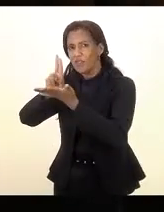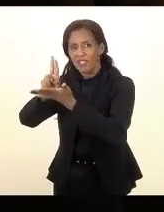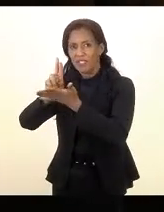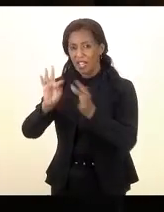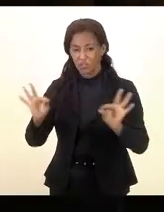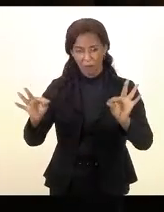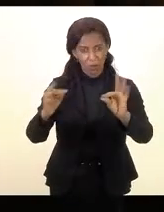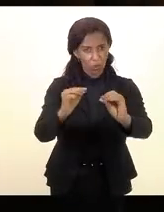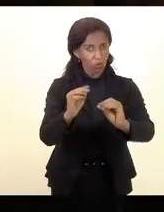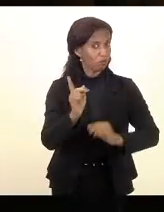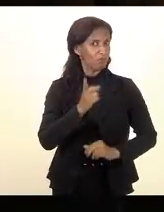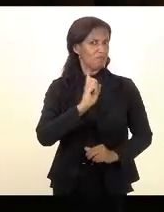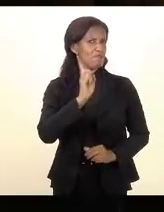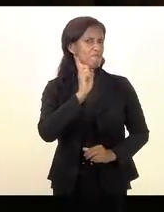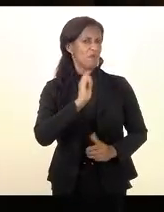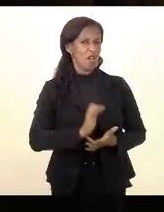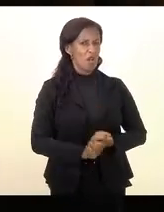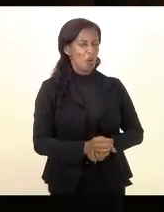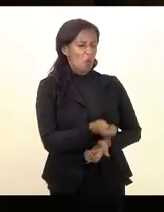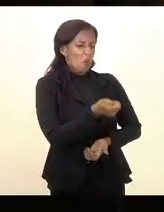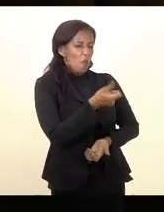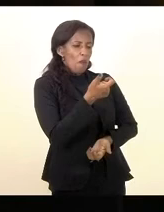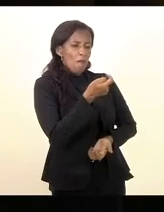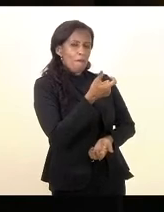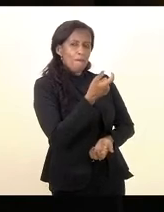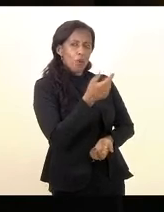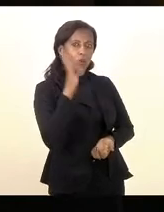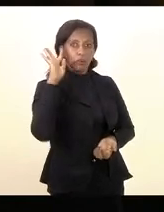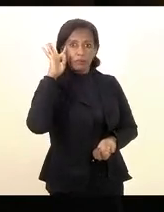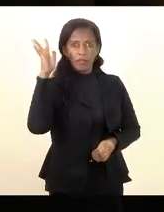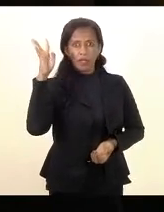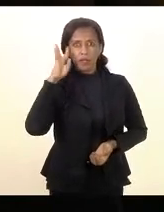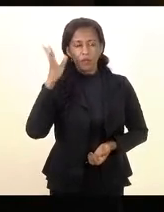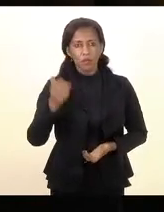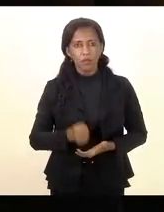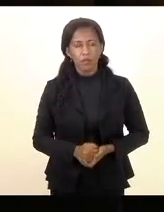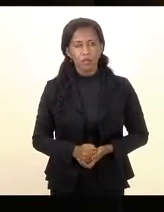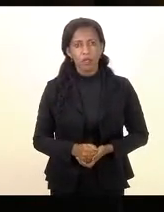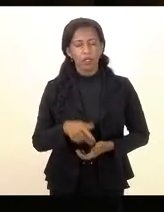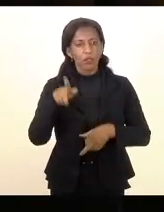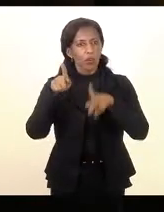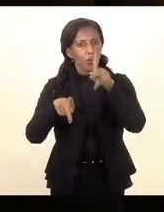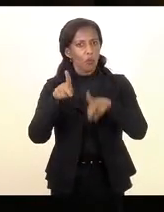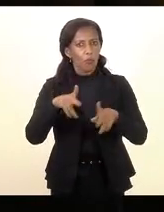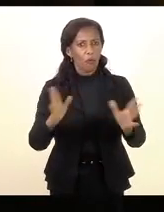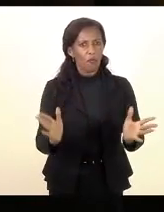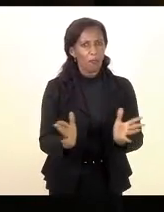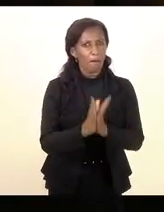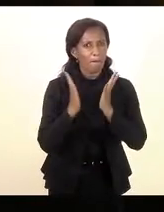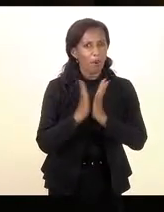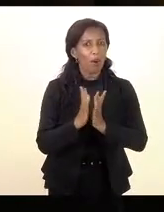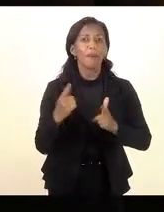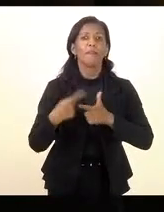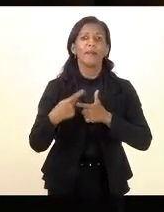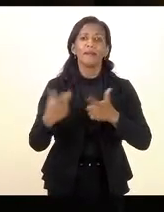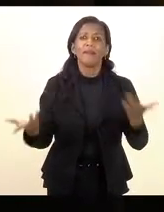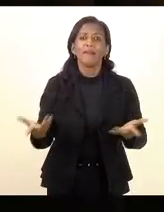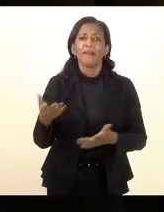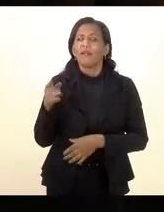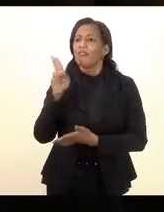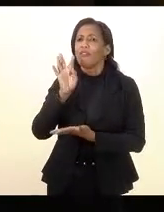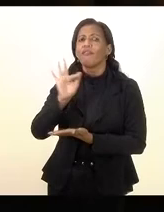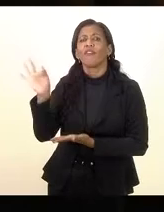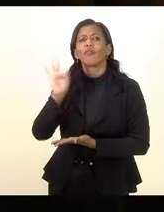senhor tem que ser para muito poucos imagina o povo pobre ter acesso ao ensino superior no Brasil mas para que mas que